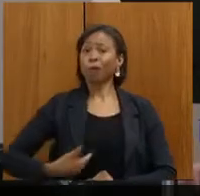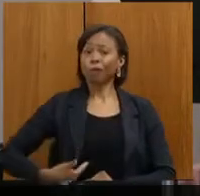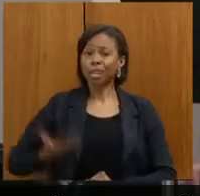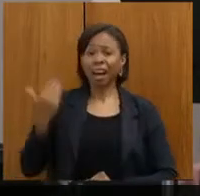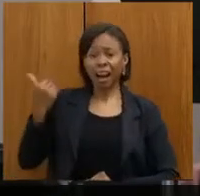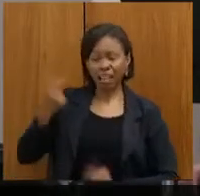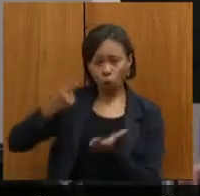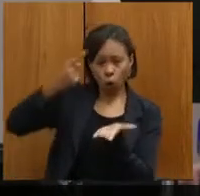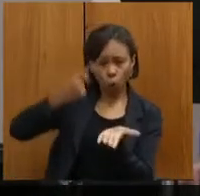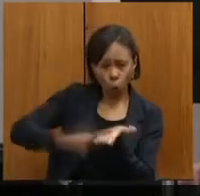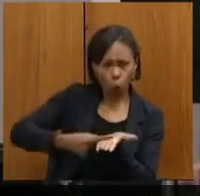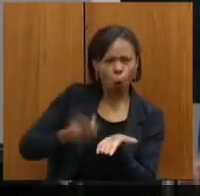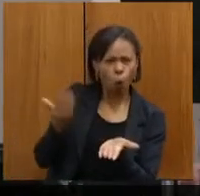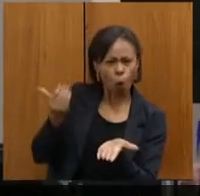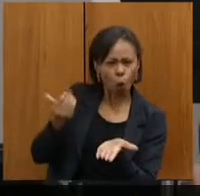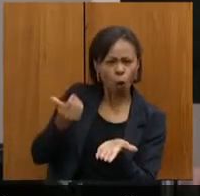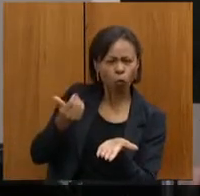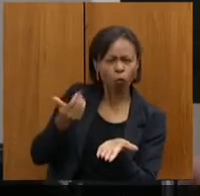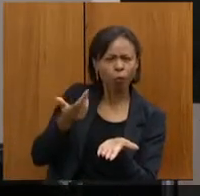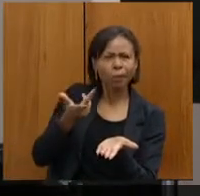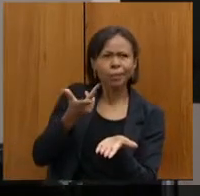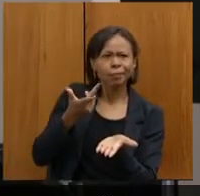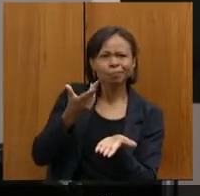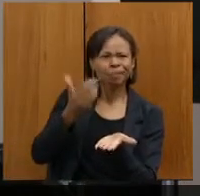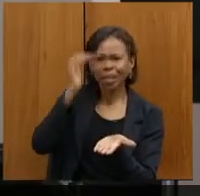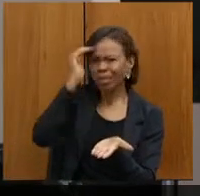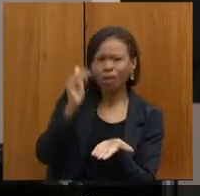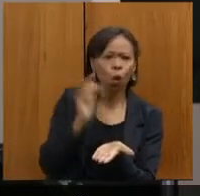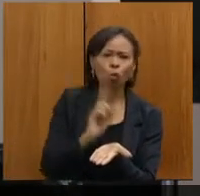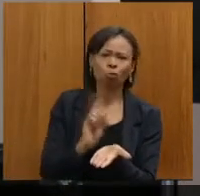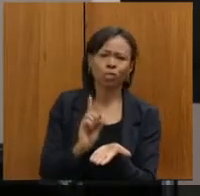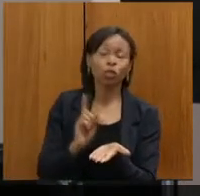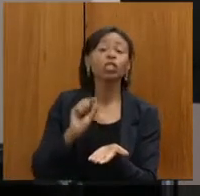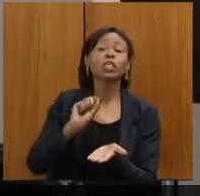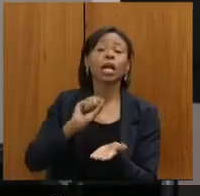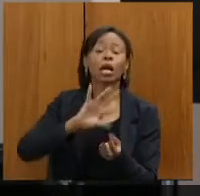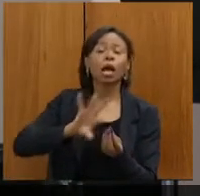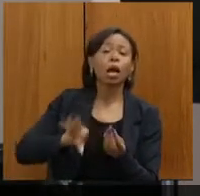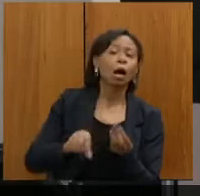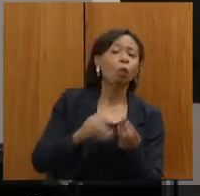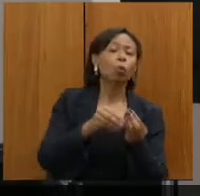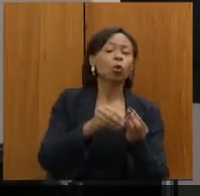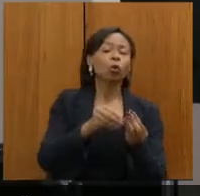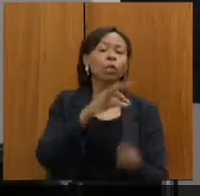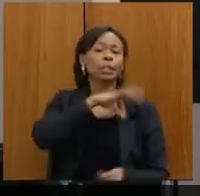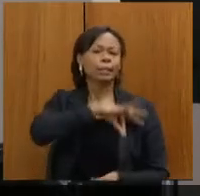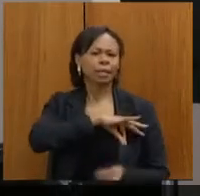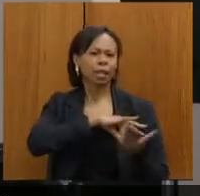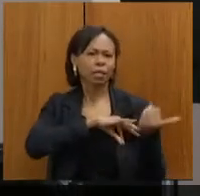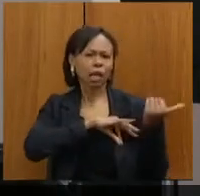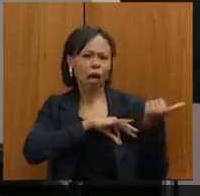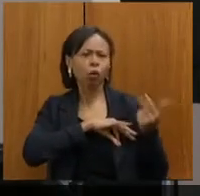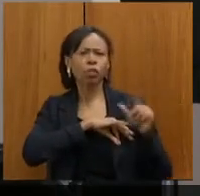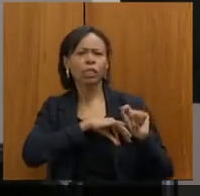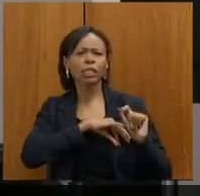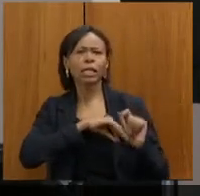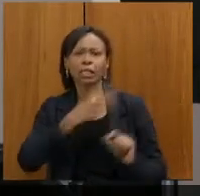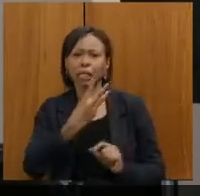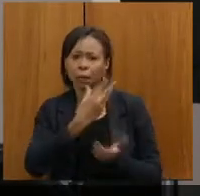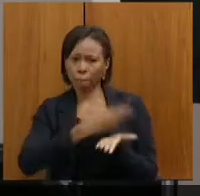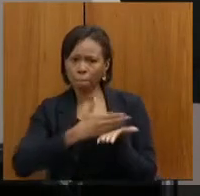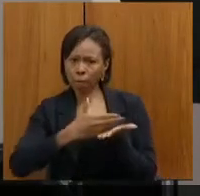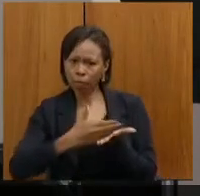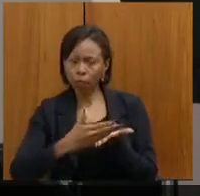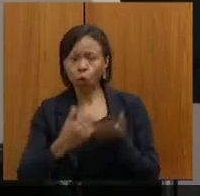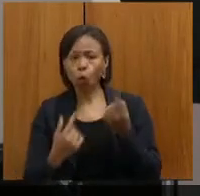aquele acordo que foi firmado da recomposição salarial dos que seriam concedidas três parcelas